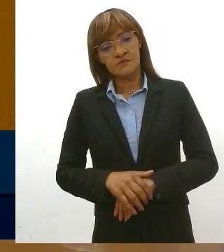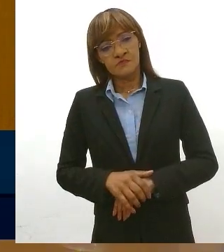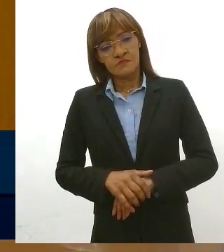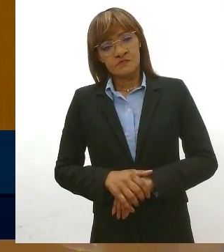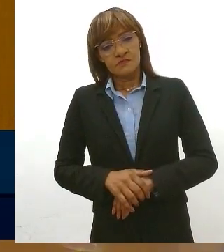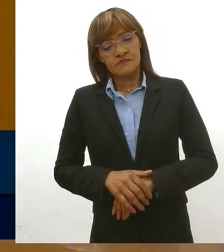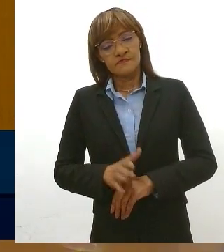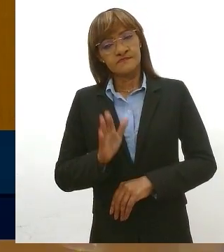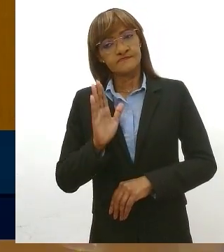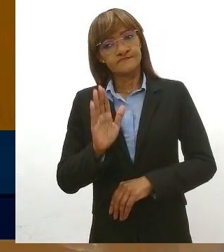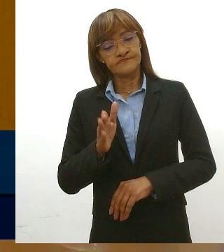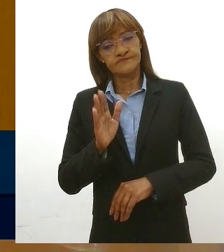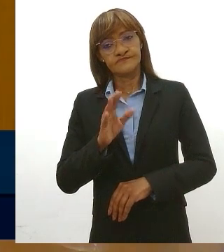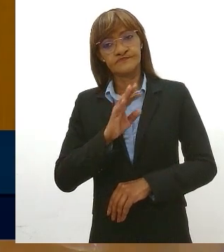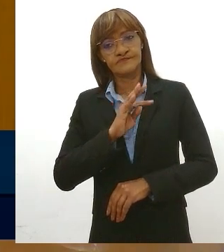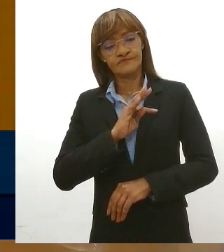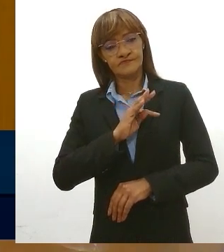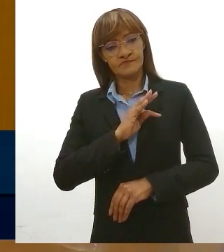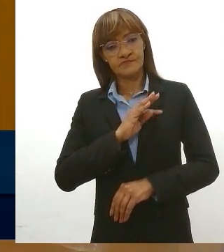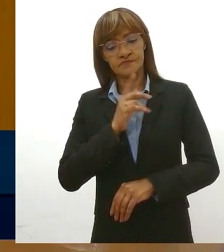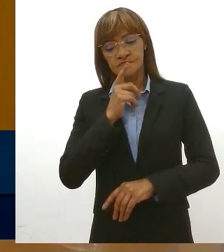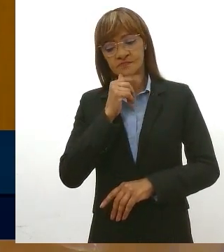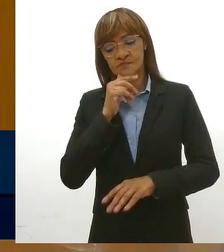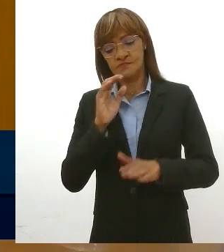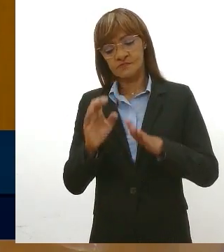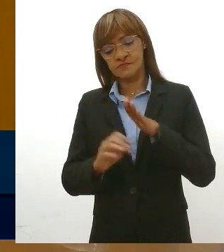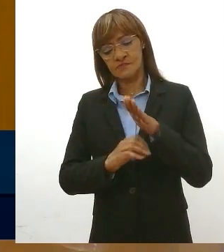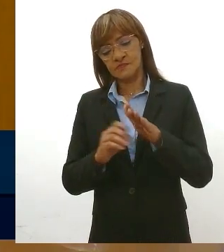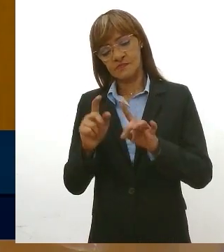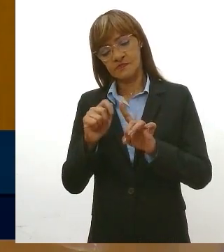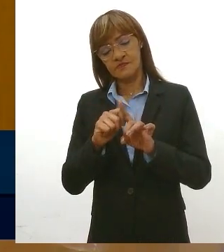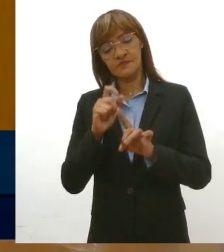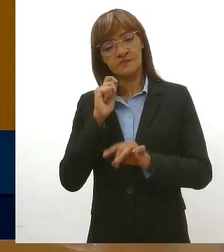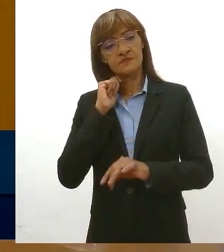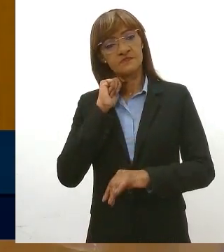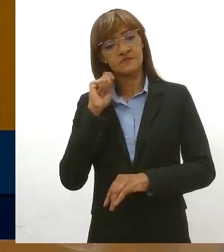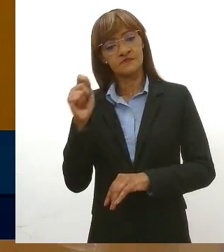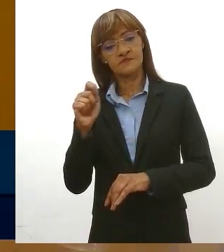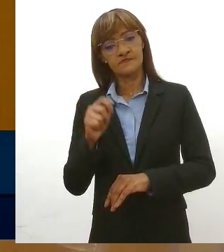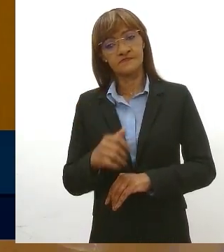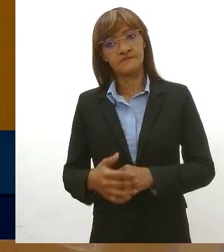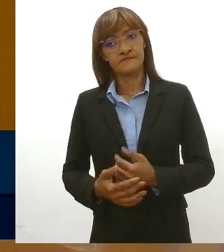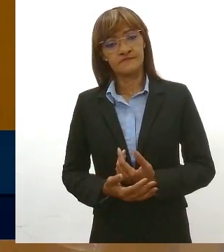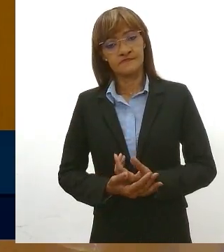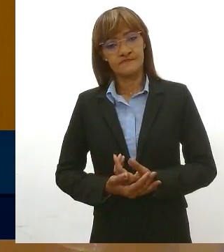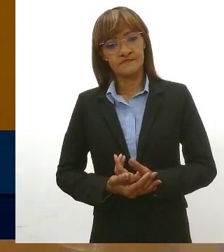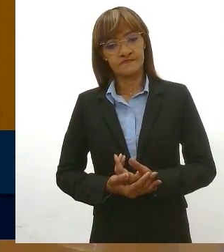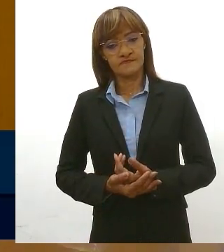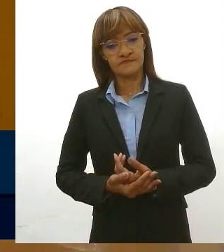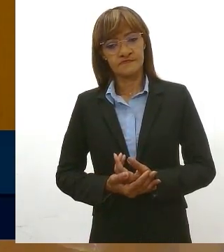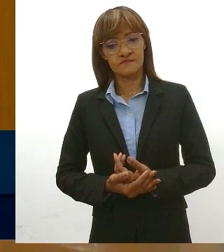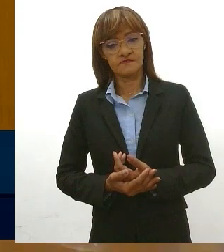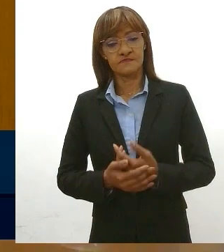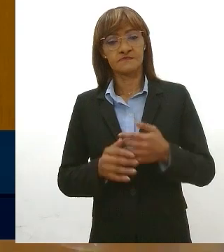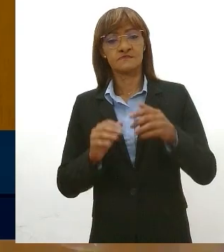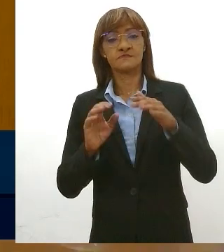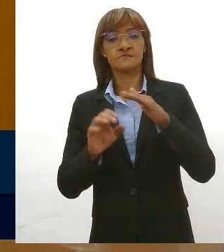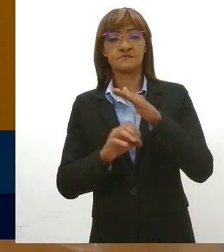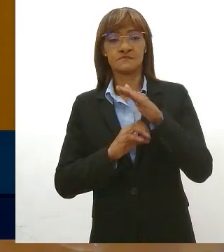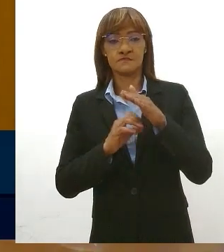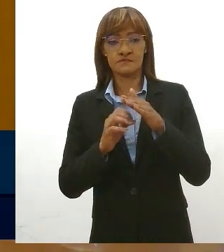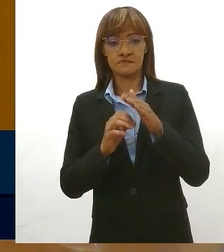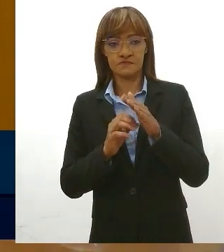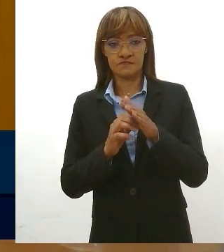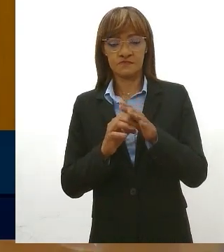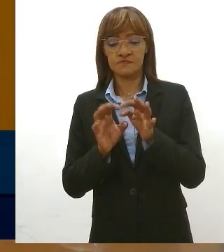já agora no mês de abril, deputada Áurea, a DESO vai estar dando nova ordem de serviço. E a gente sabe